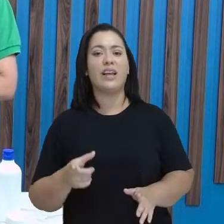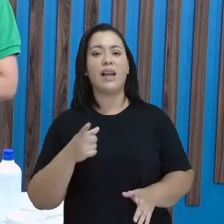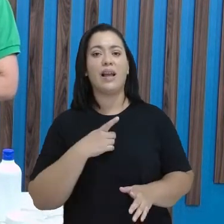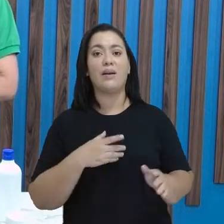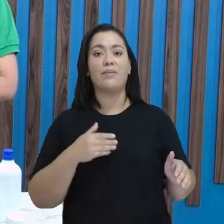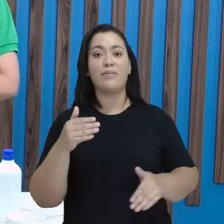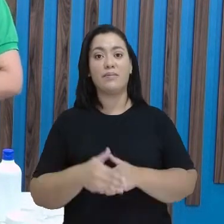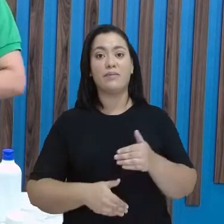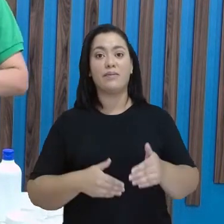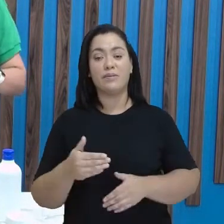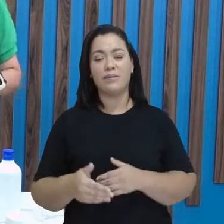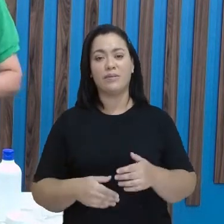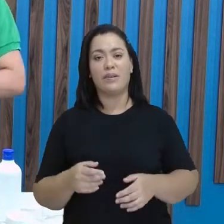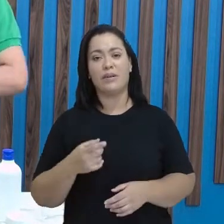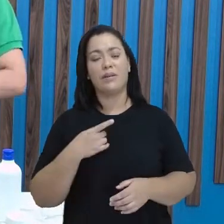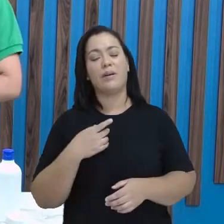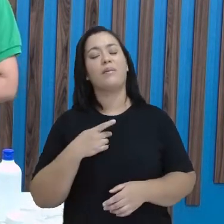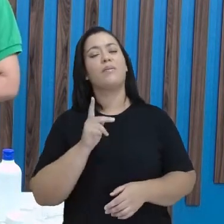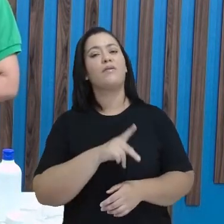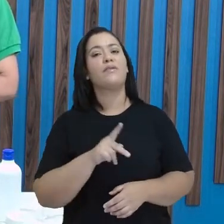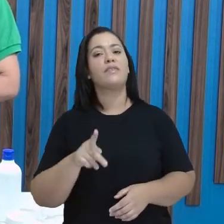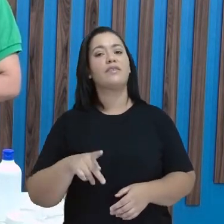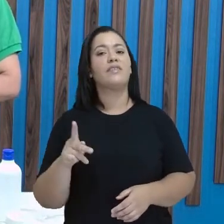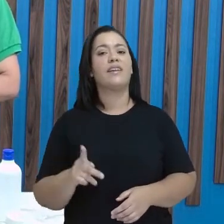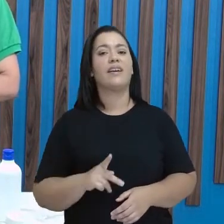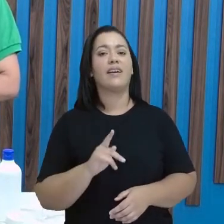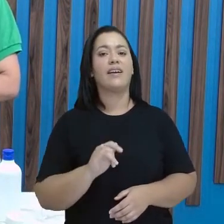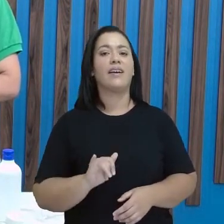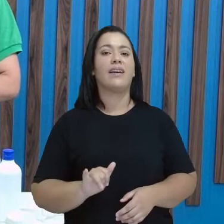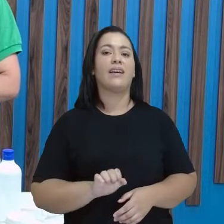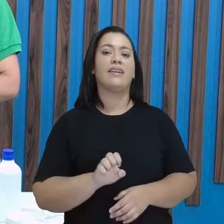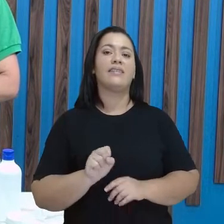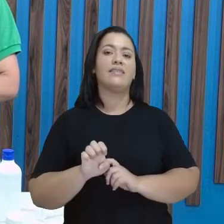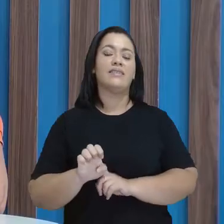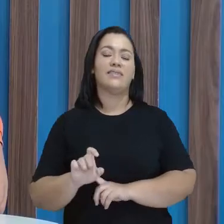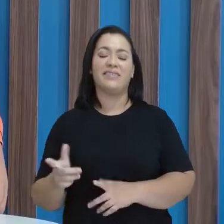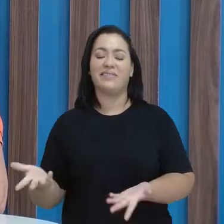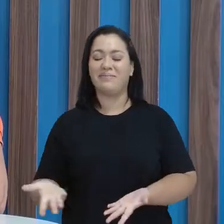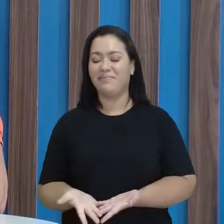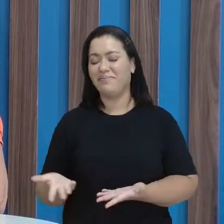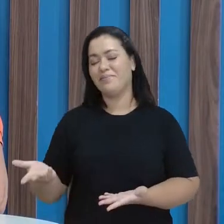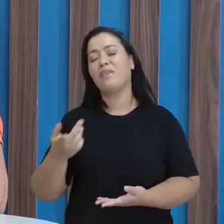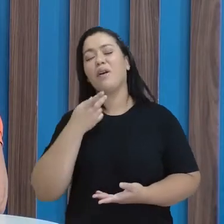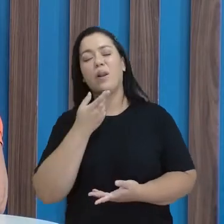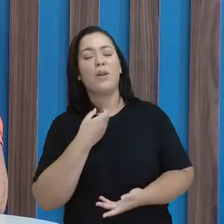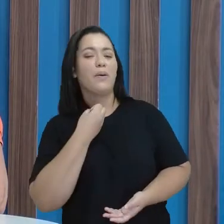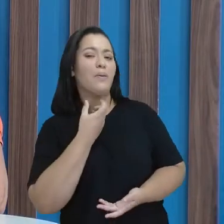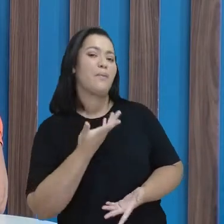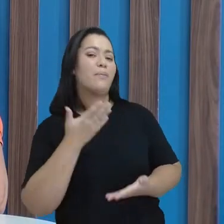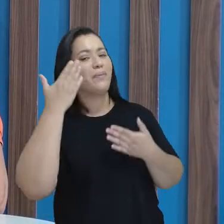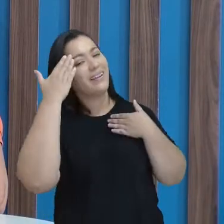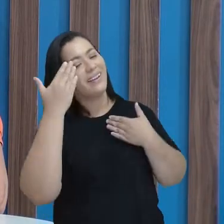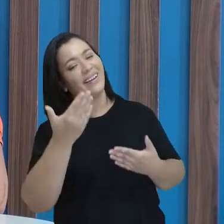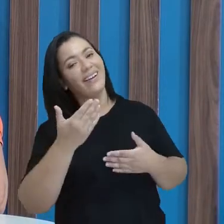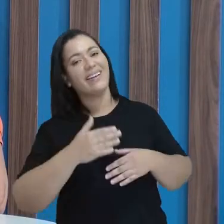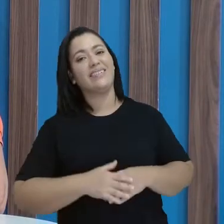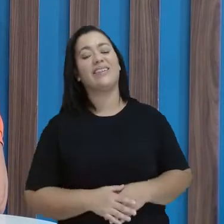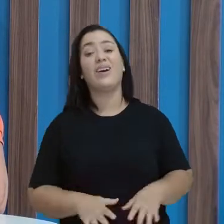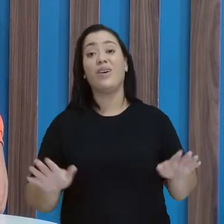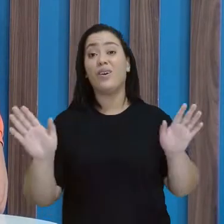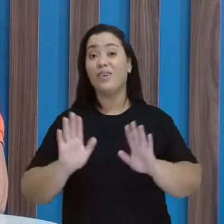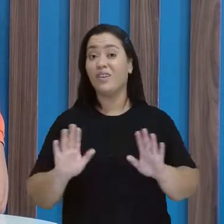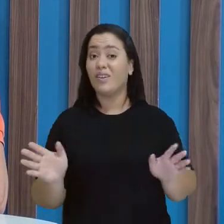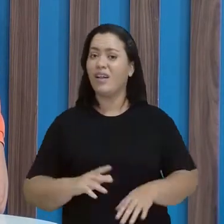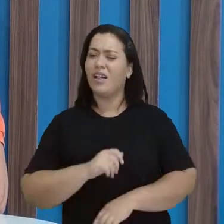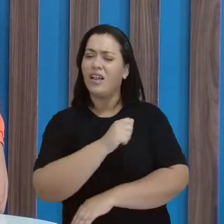da professora Keise lá no chat. Seja muito bem-vinda, professora Keise. Obrigada, professora Kátia. Olá, estudantes.